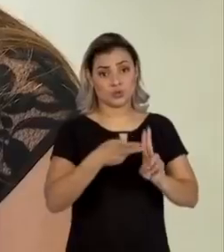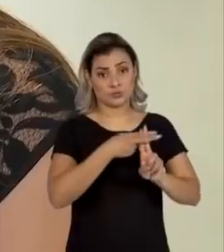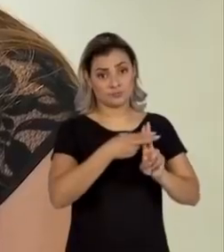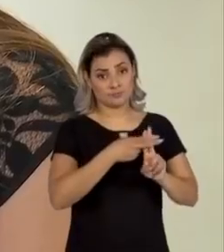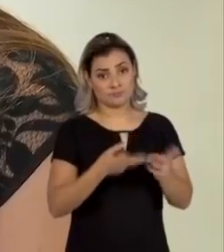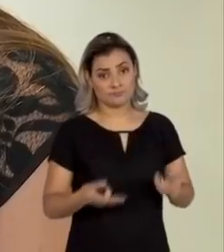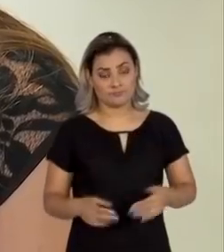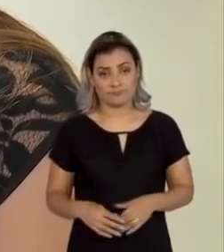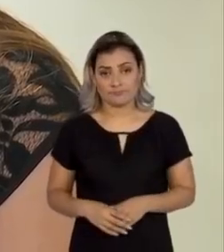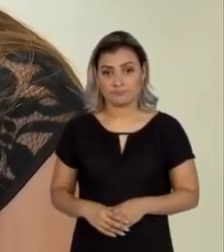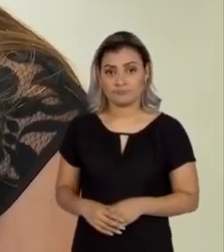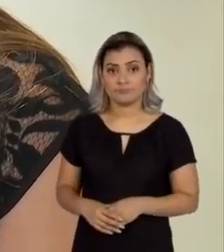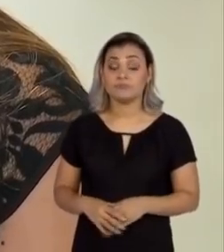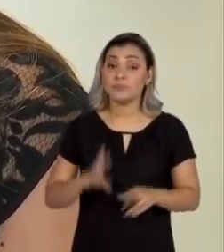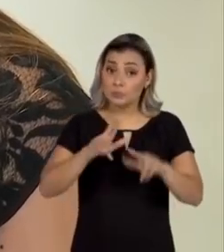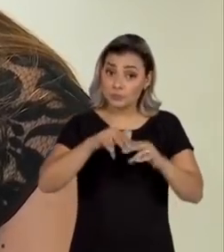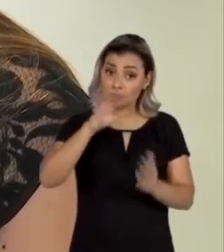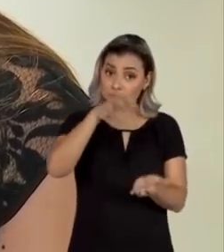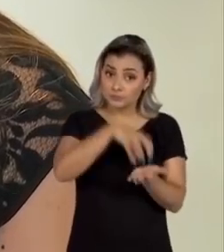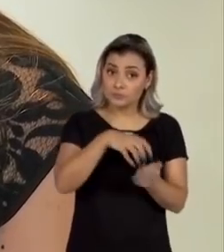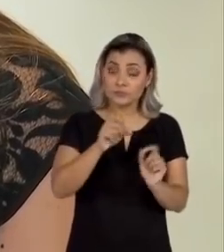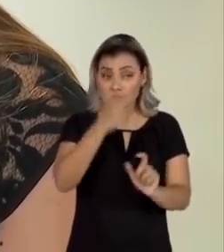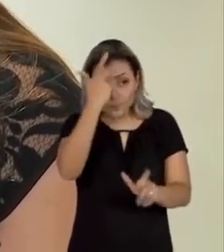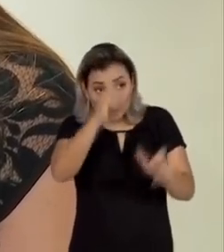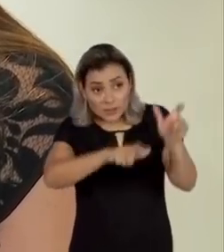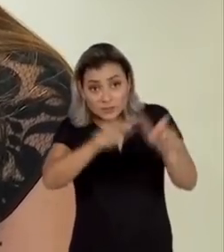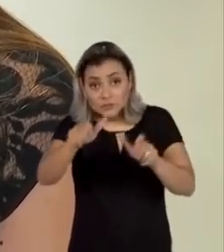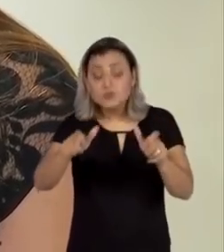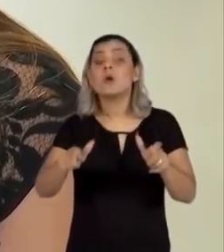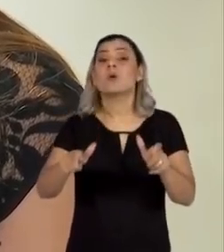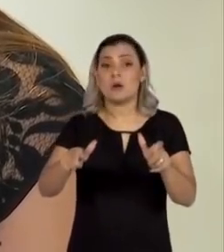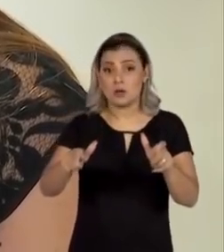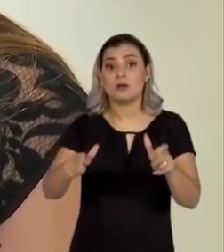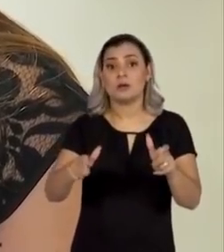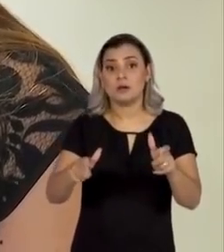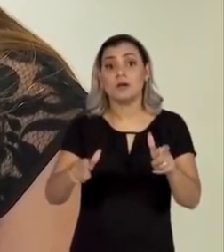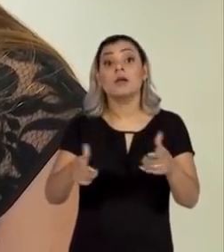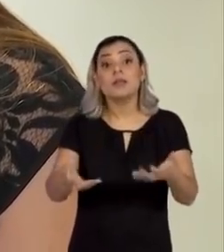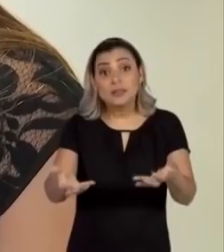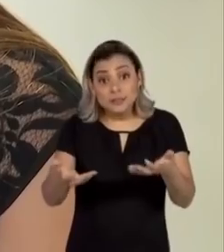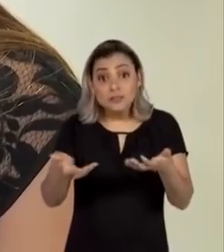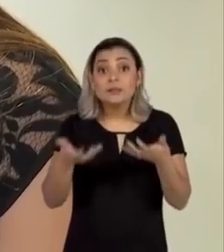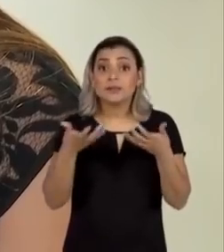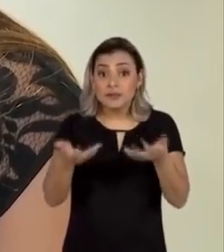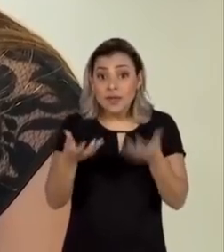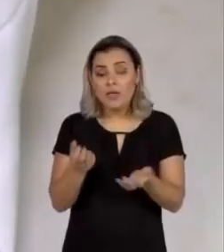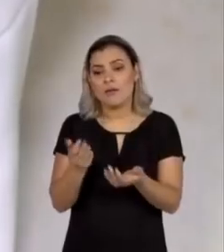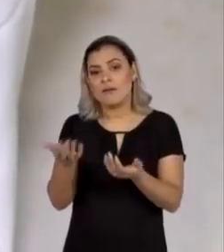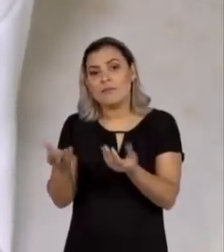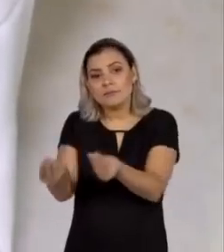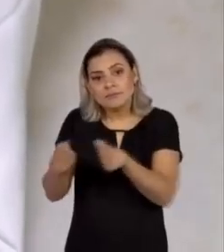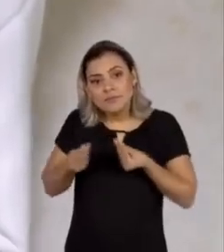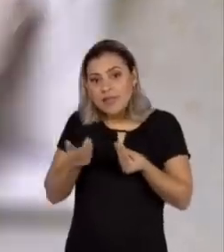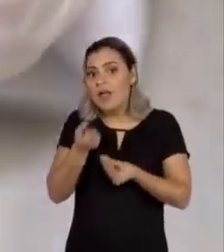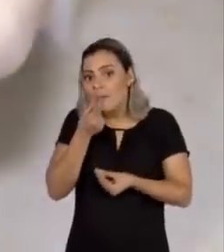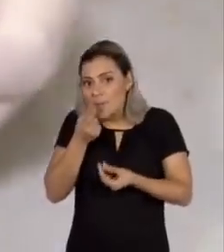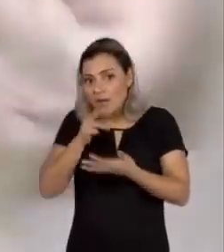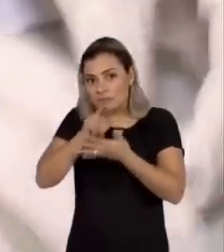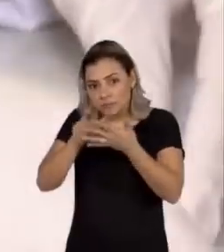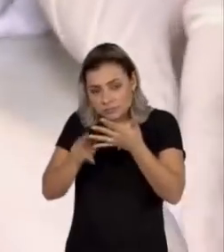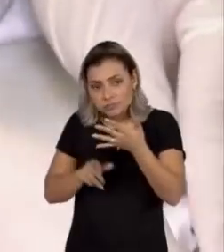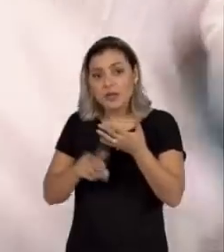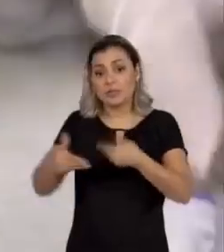ela. Esses centros de referência, nós visualizamos que as pessoas, quando fossem adquirir os medicamentos, ao mesmo tempo elas